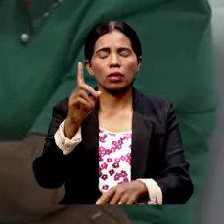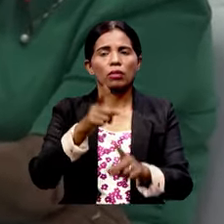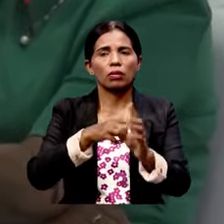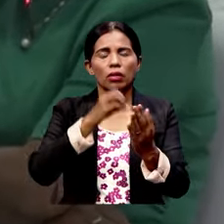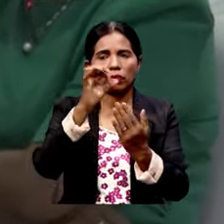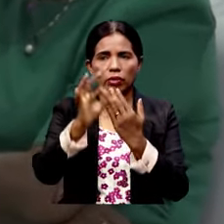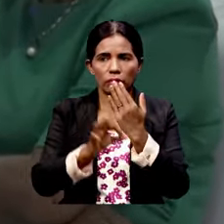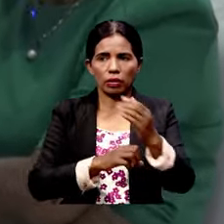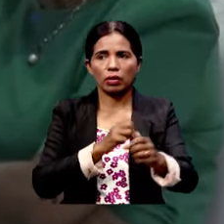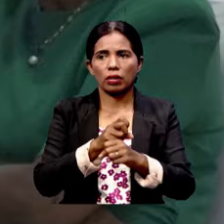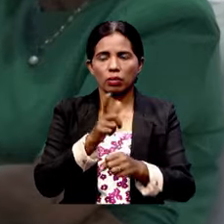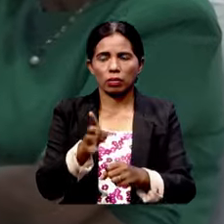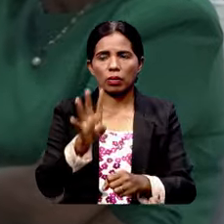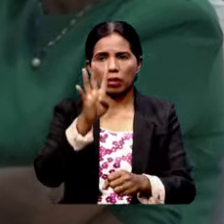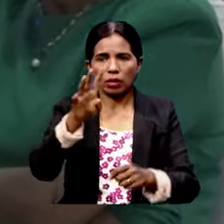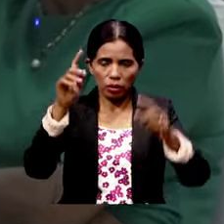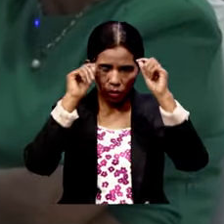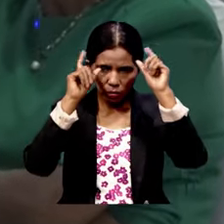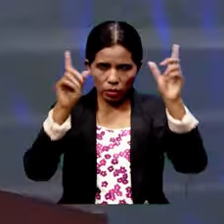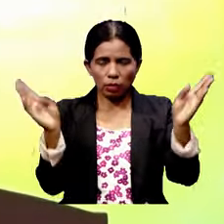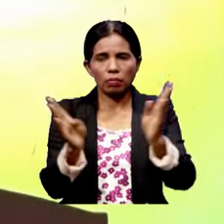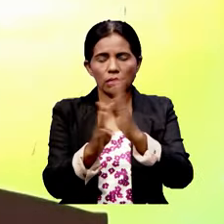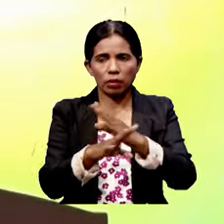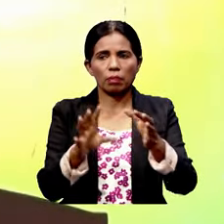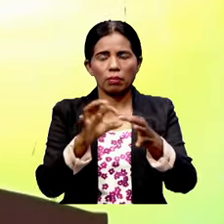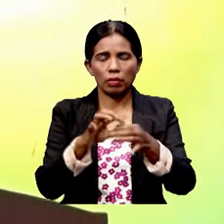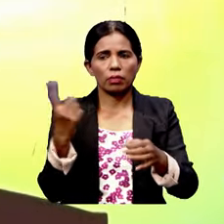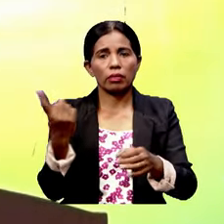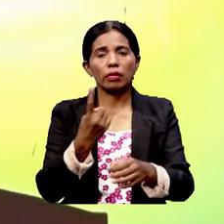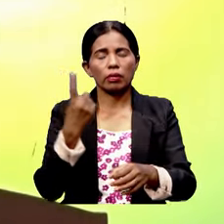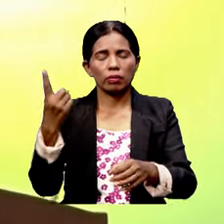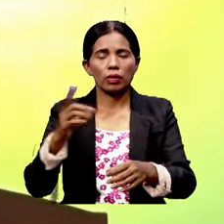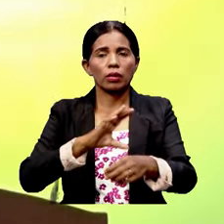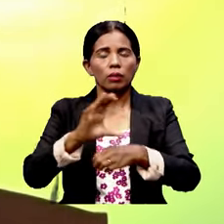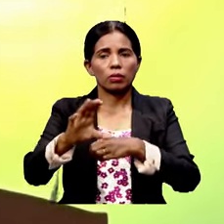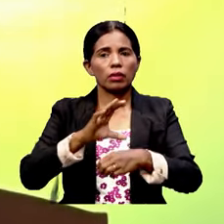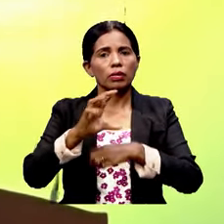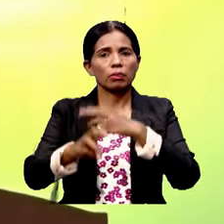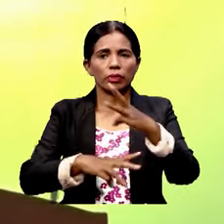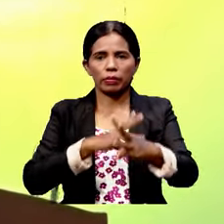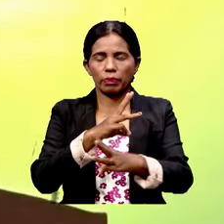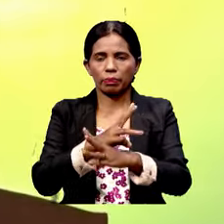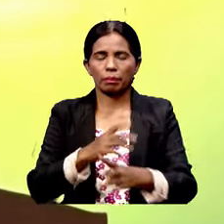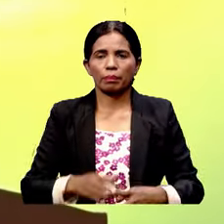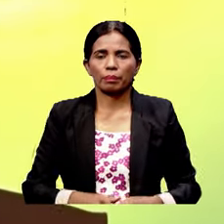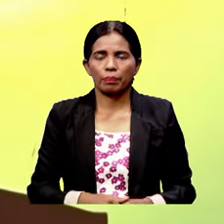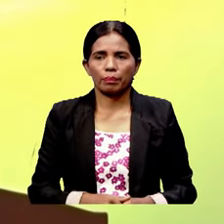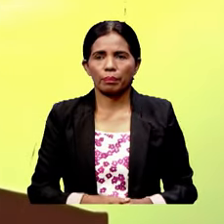Rio Rua Rua Senhat, Timor-Leste, beleçaiu na membro permanente Organização Comércio Mundial.